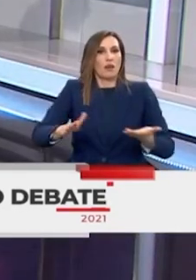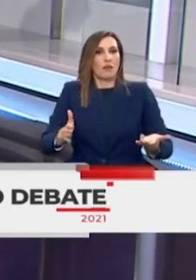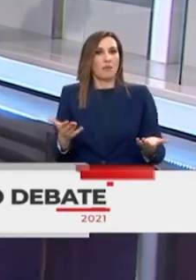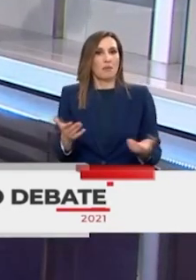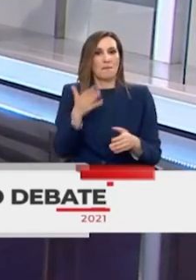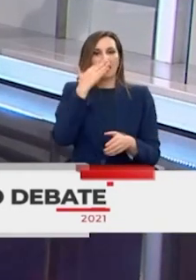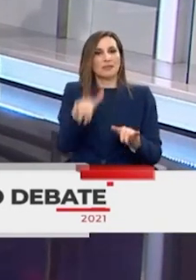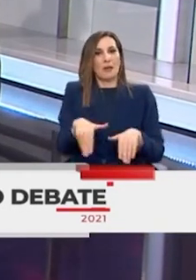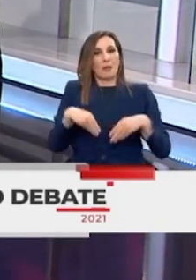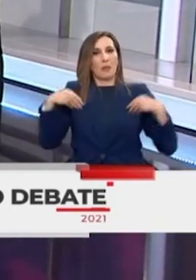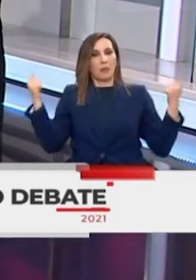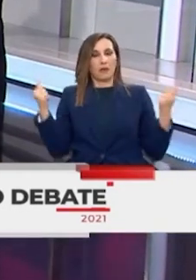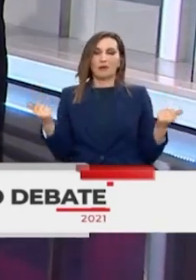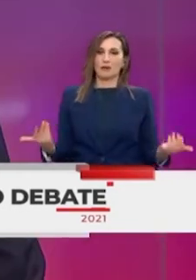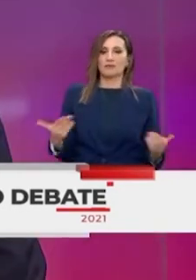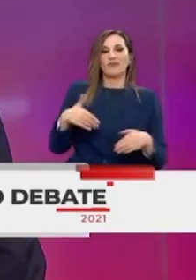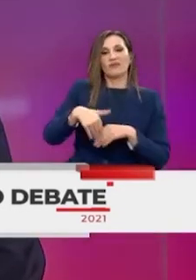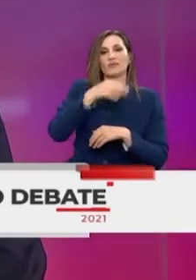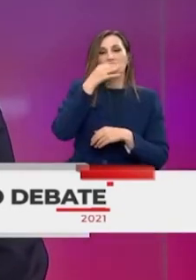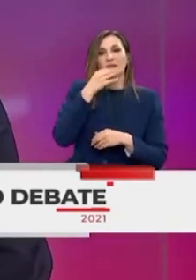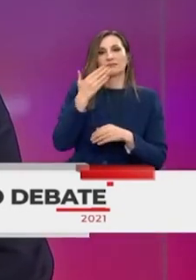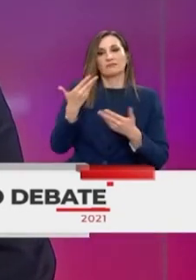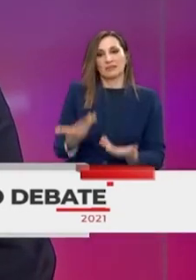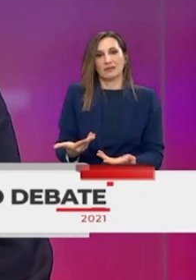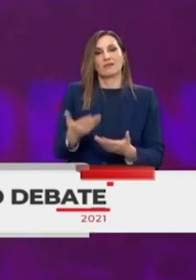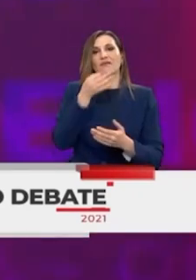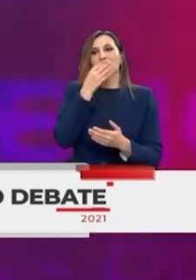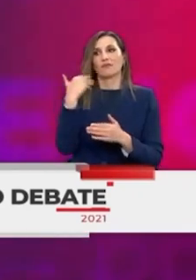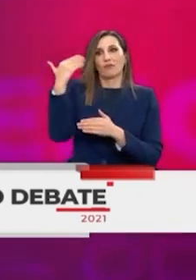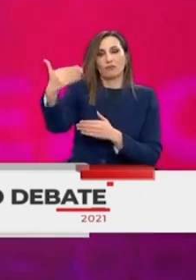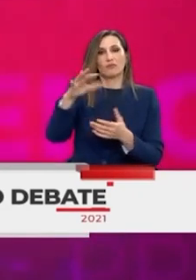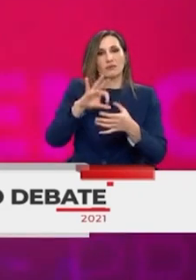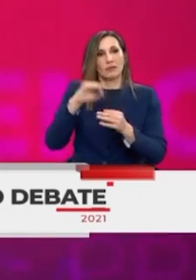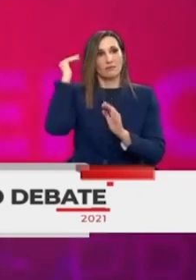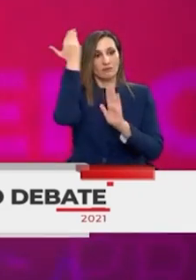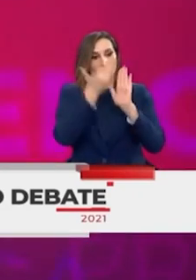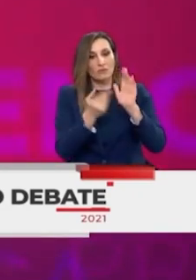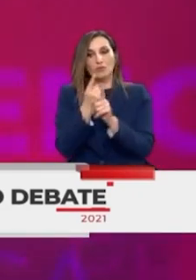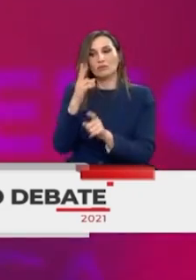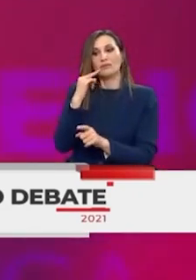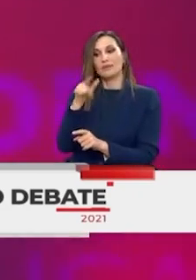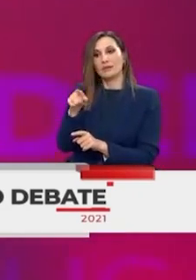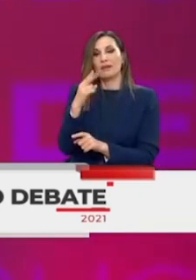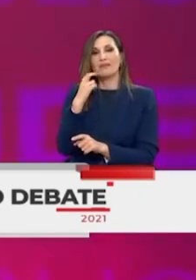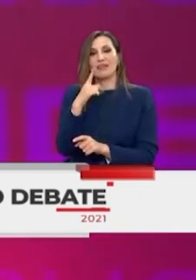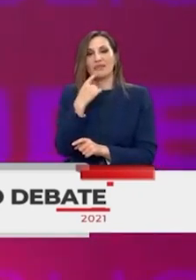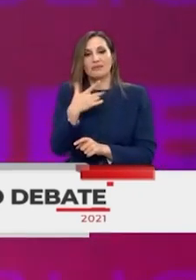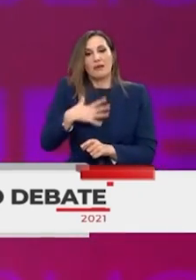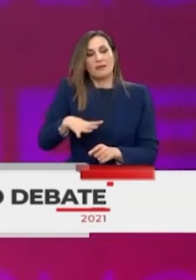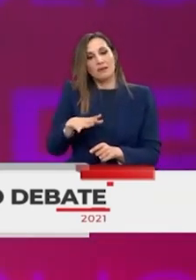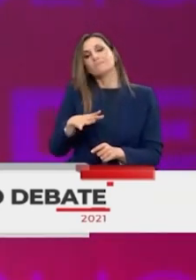e também do futuro, vamos falar da Constituição, André Ventura, até porque defende uma mudança profunda e um